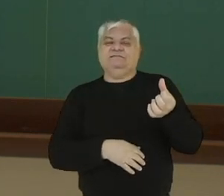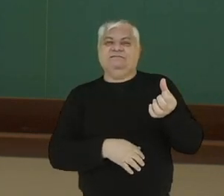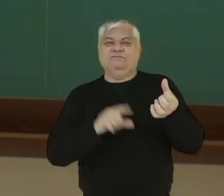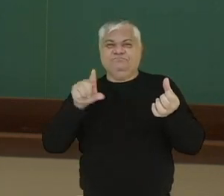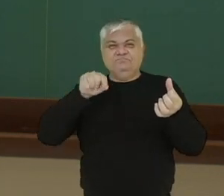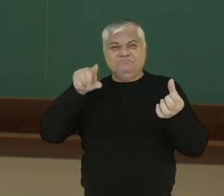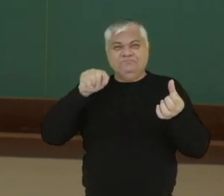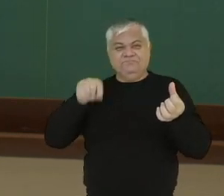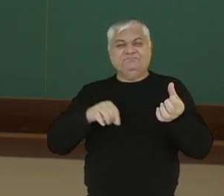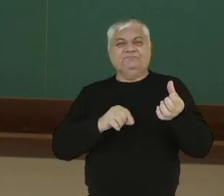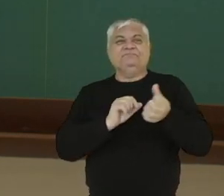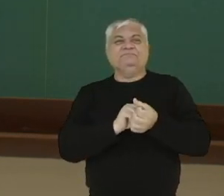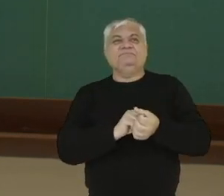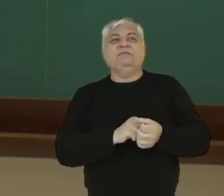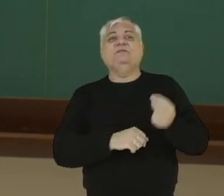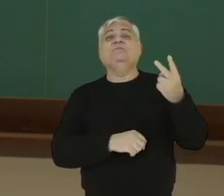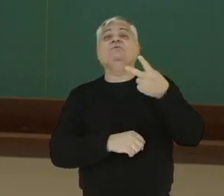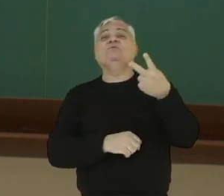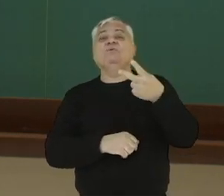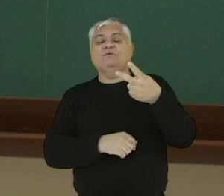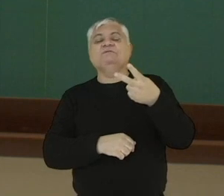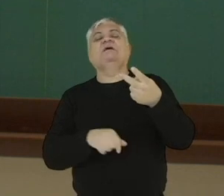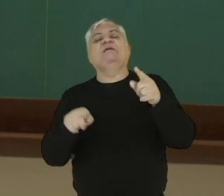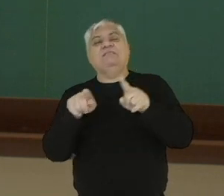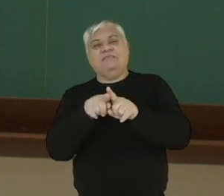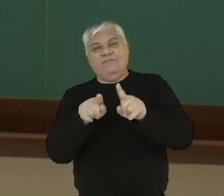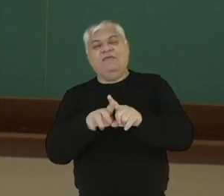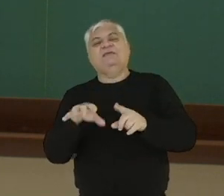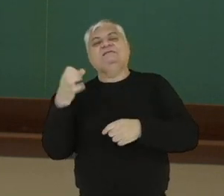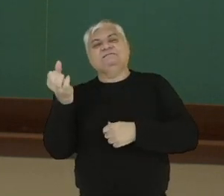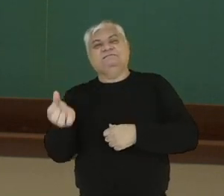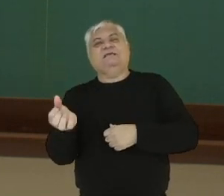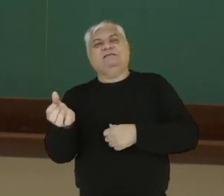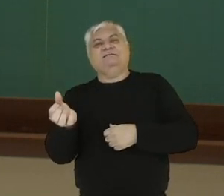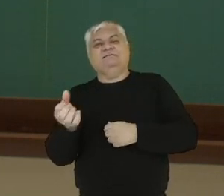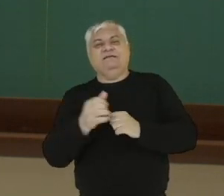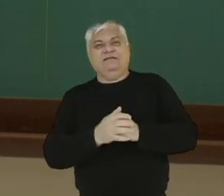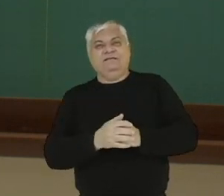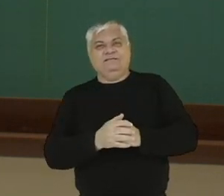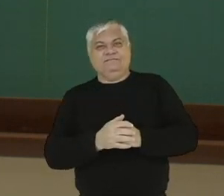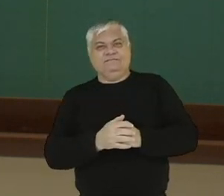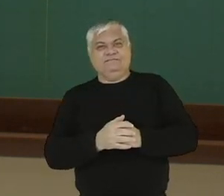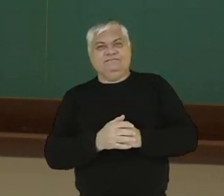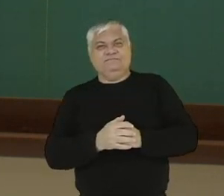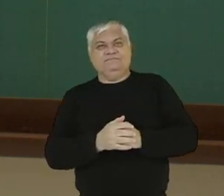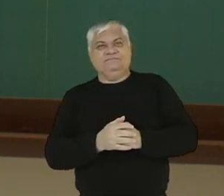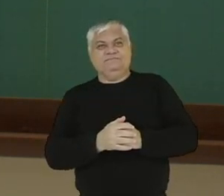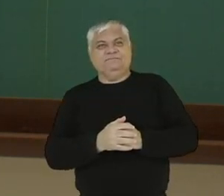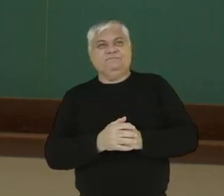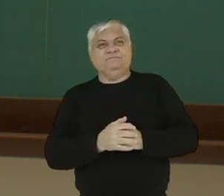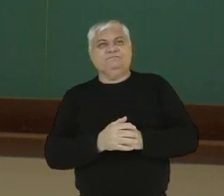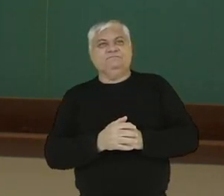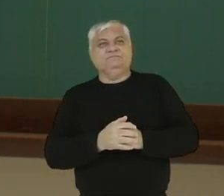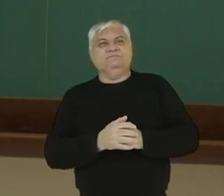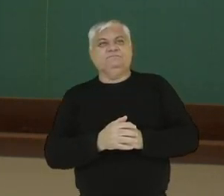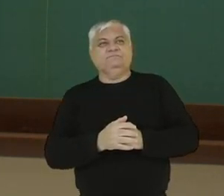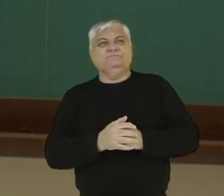número. E para o número 2? Também vou ter 6 opções de número no segundo dado.